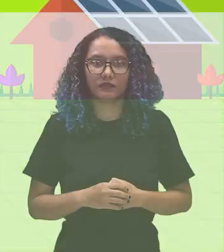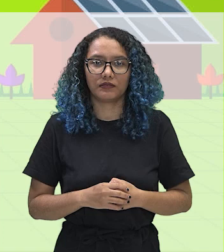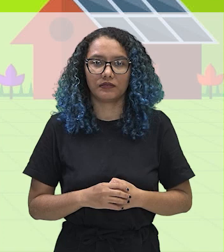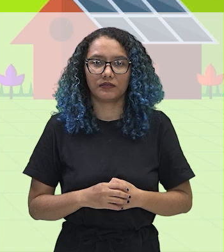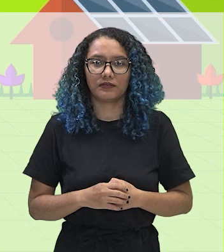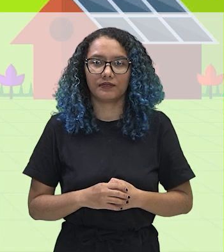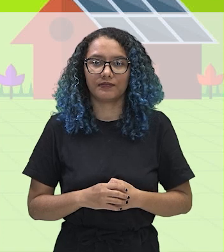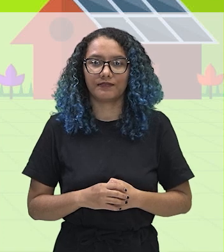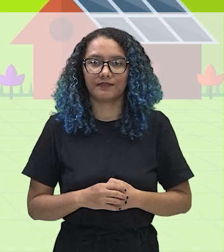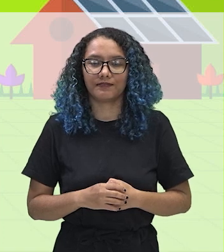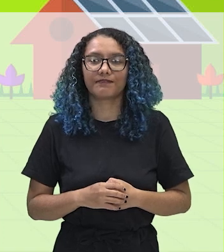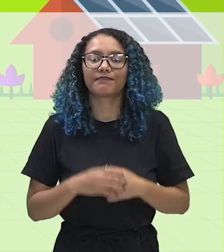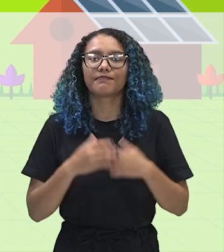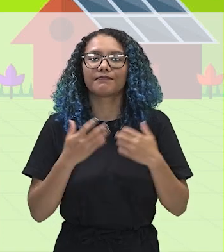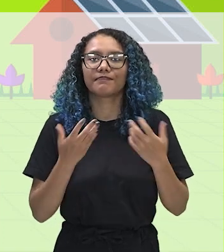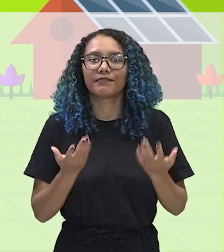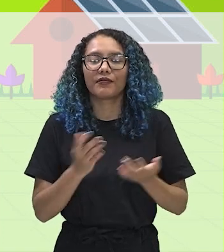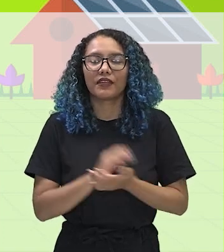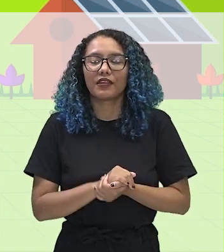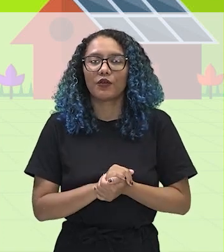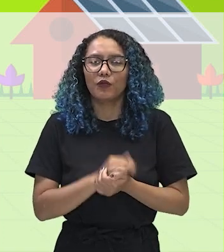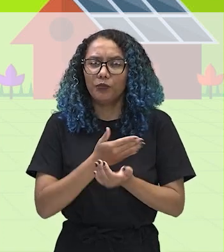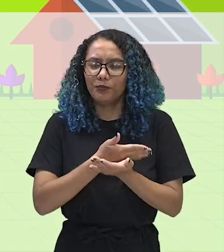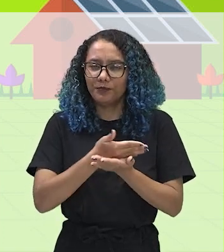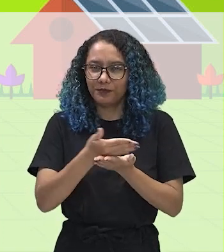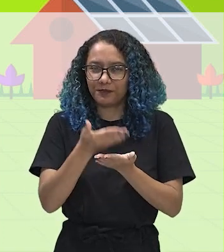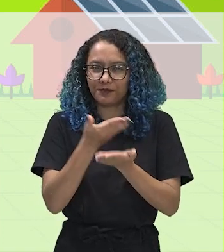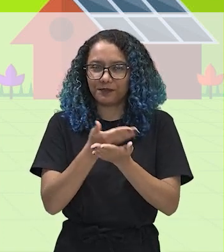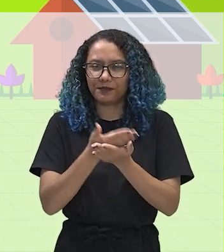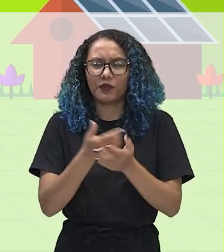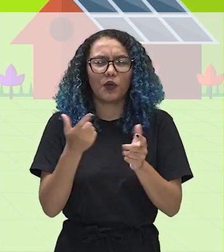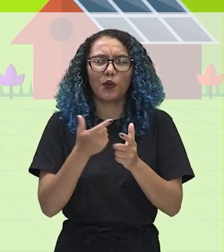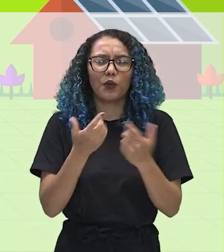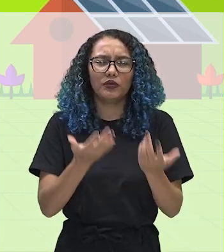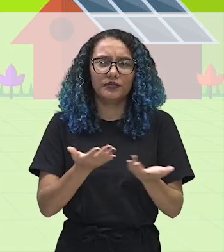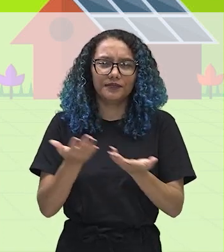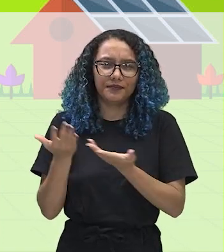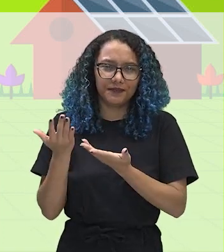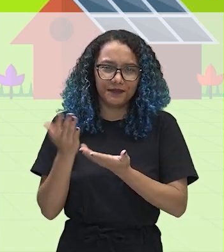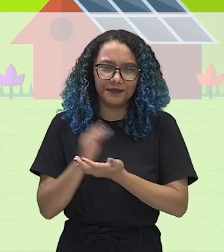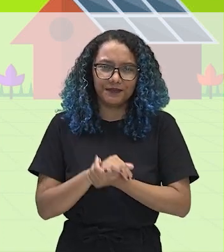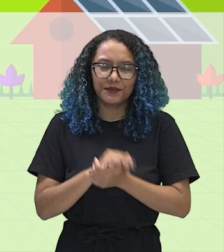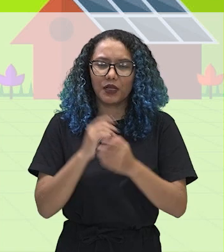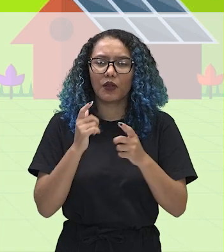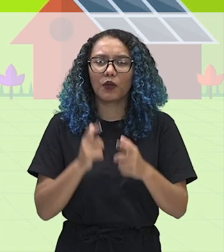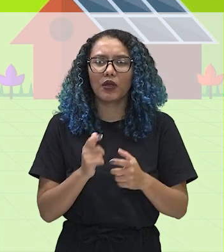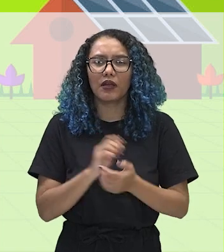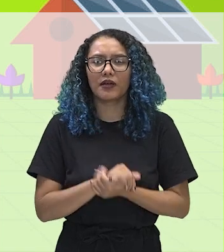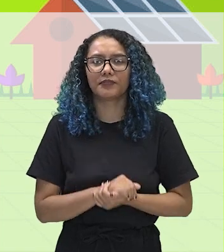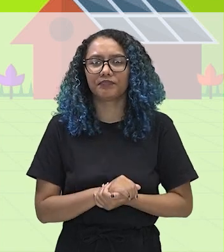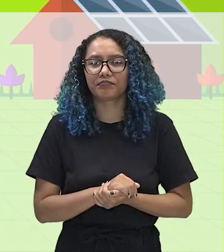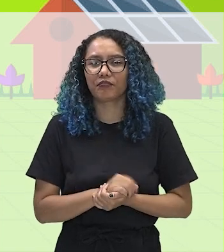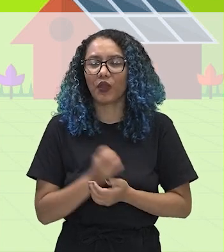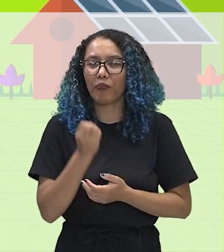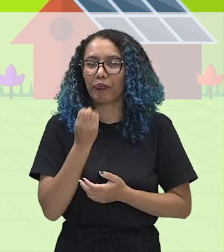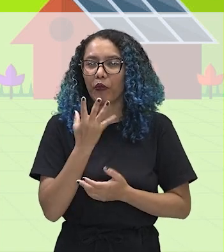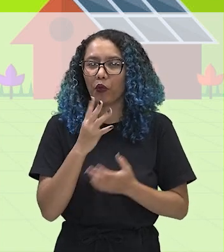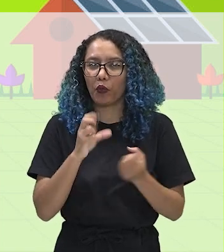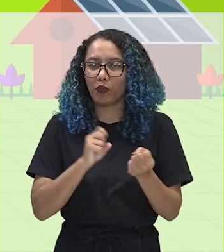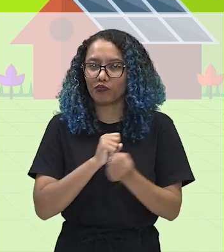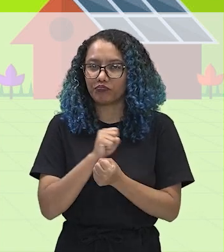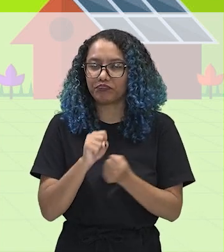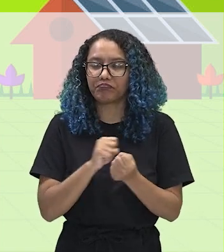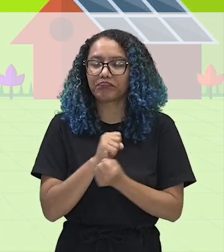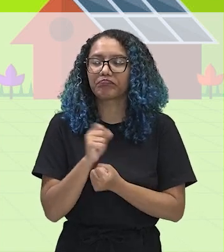E aí, pessoal, eu já começo a nossa aula aqui, ó, nesse ambiente totalmente